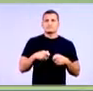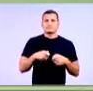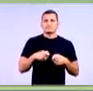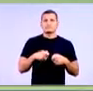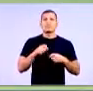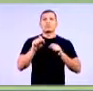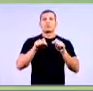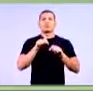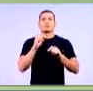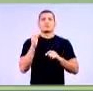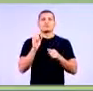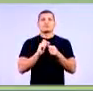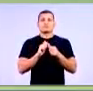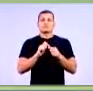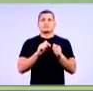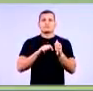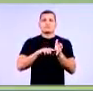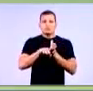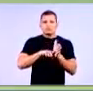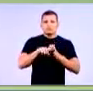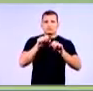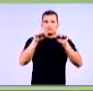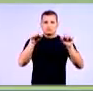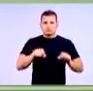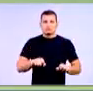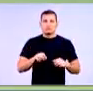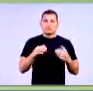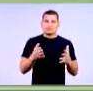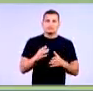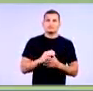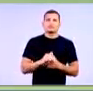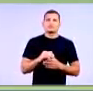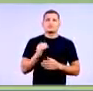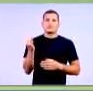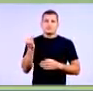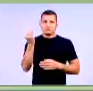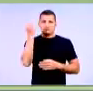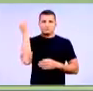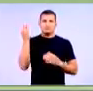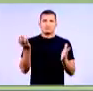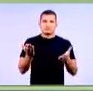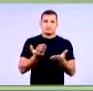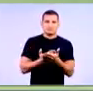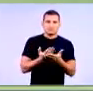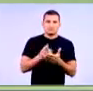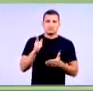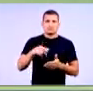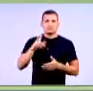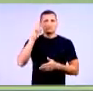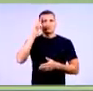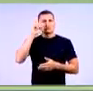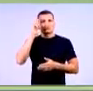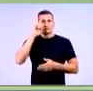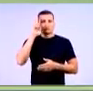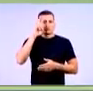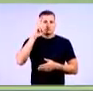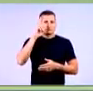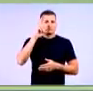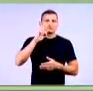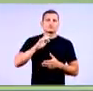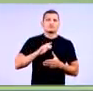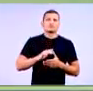análise de sistemas. Então, os aspectos importantes dessa aula é a gente relembrar, pessoal,